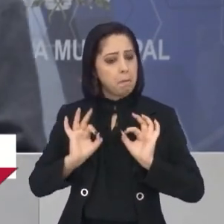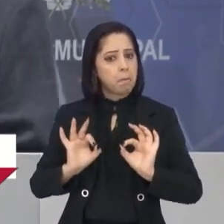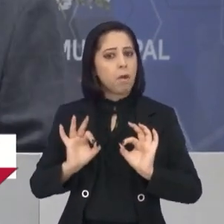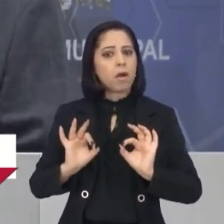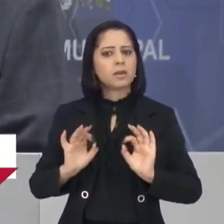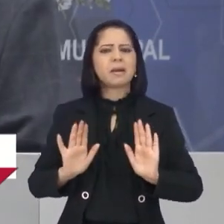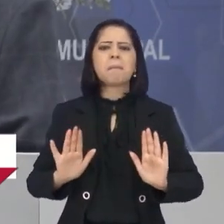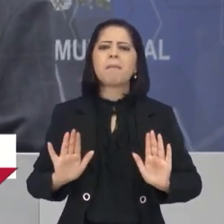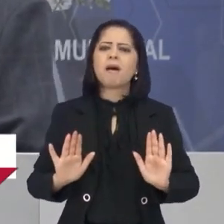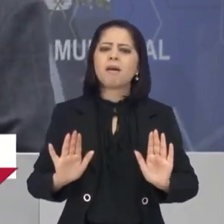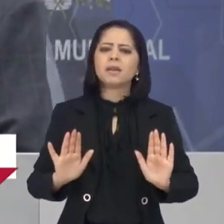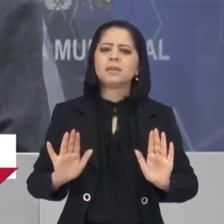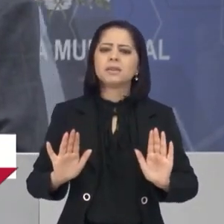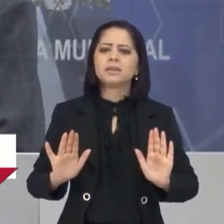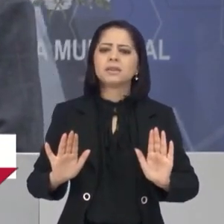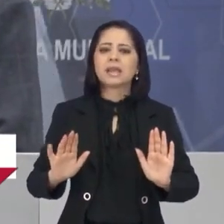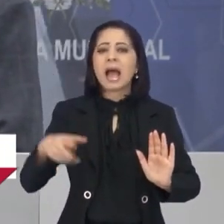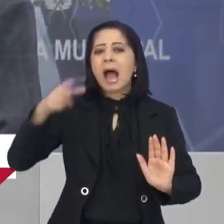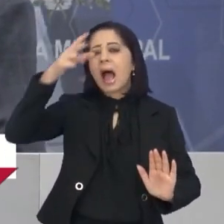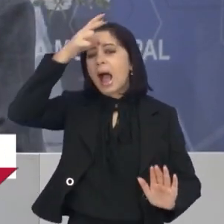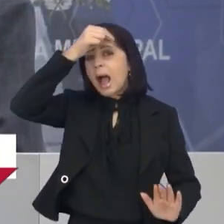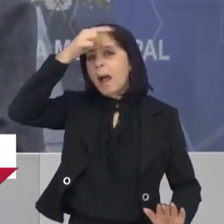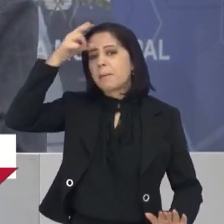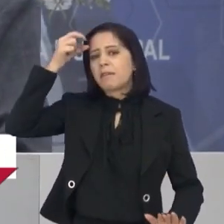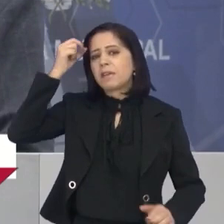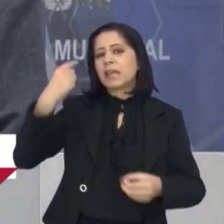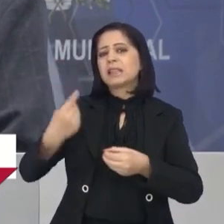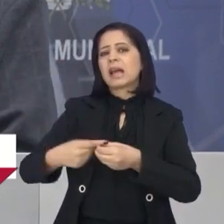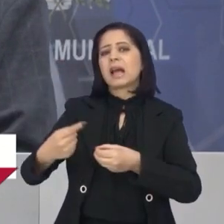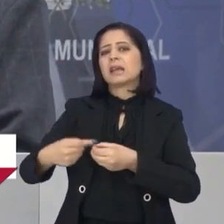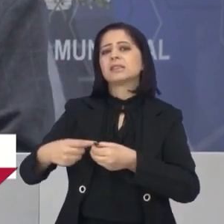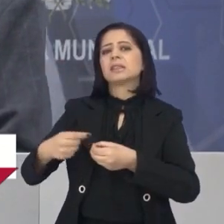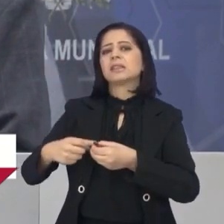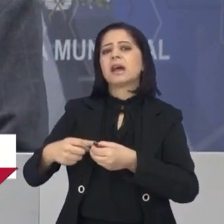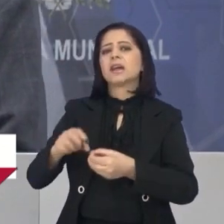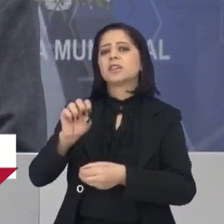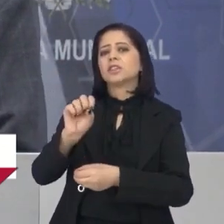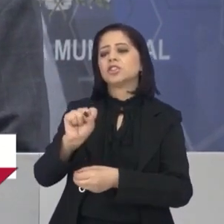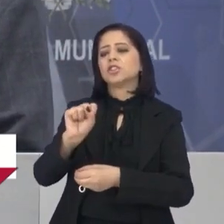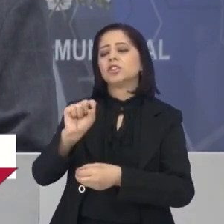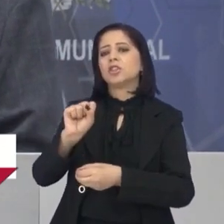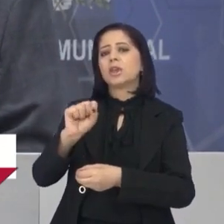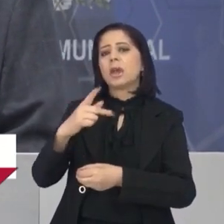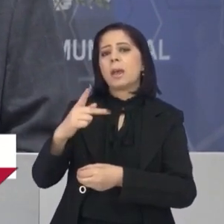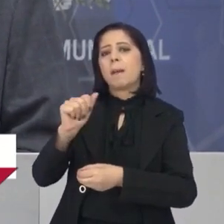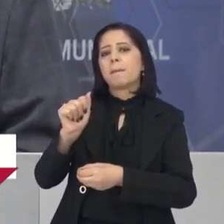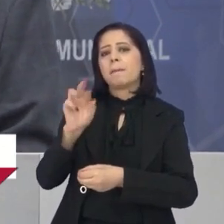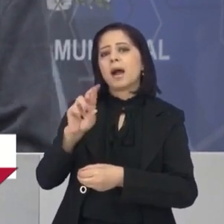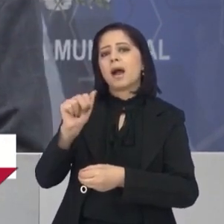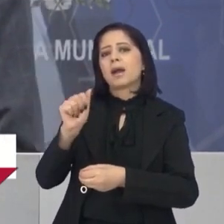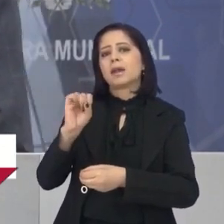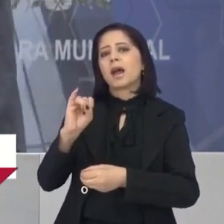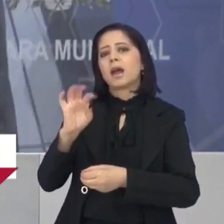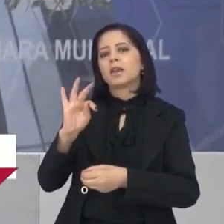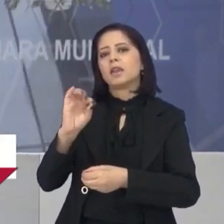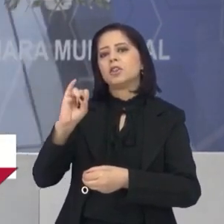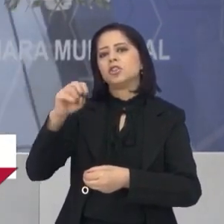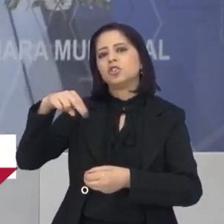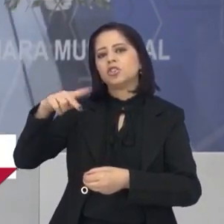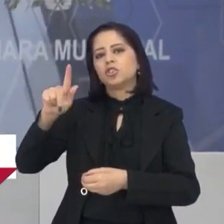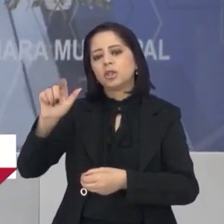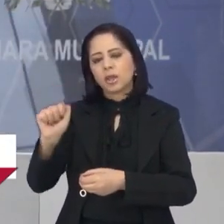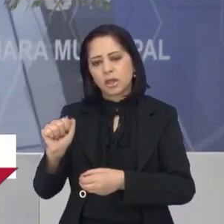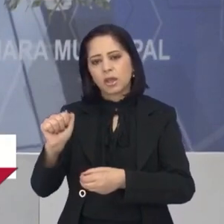tem sentido prefeita de São Luís do Paraitinga Paraitinga fazer 62 regulamentações